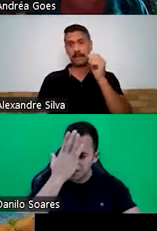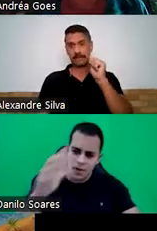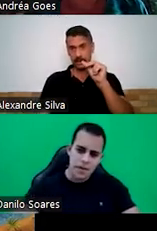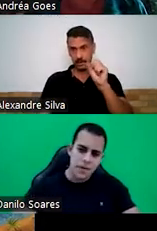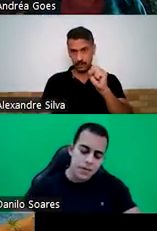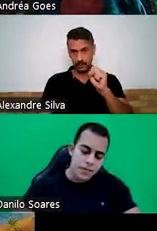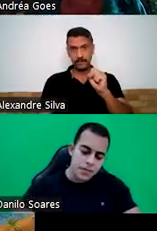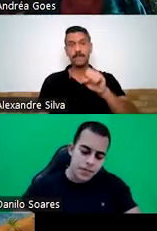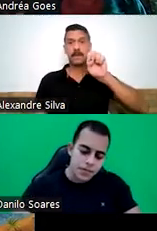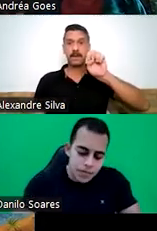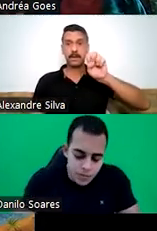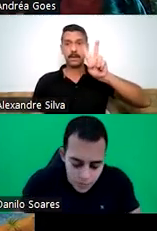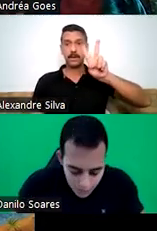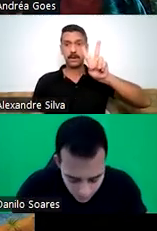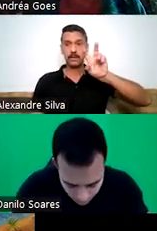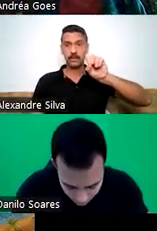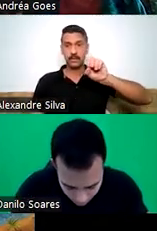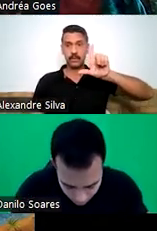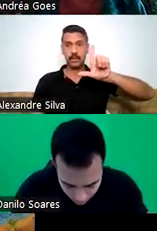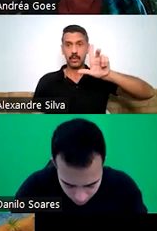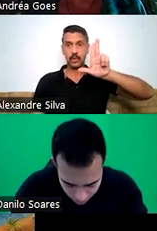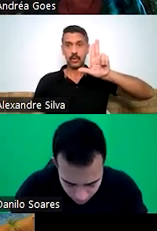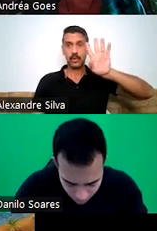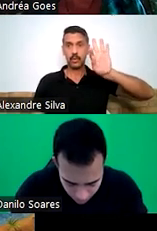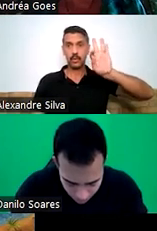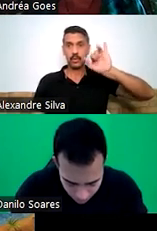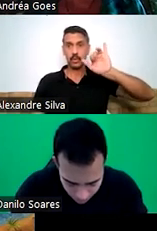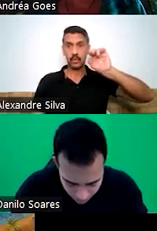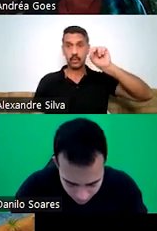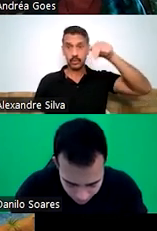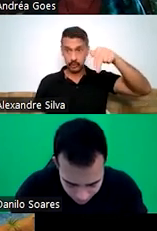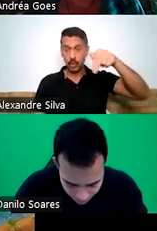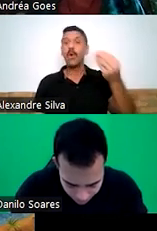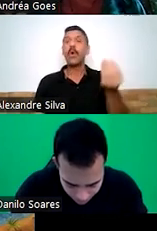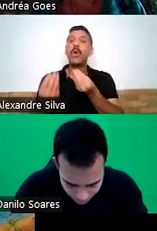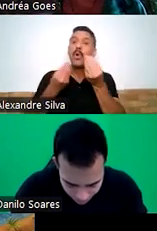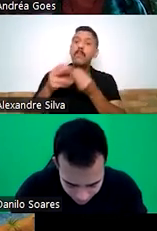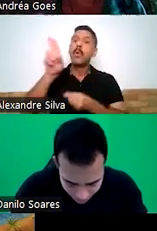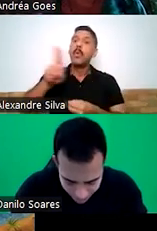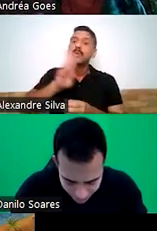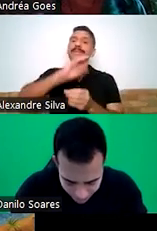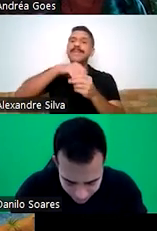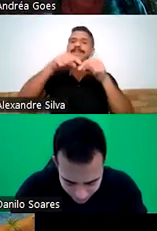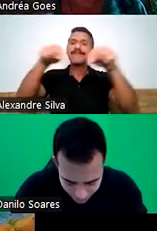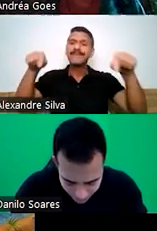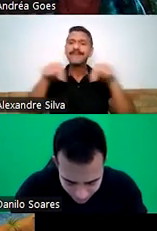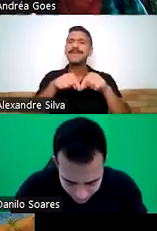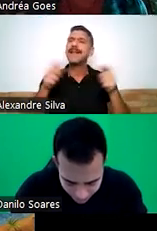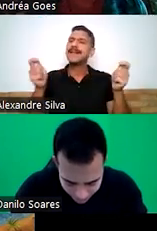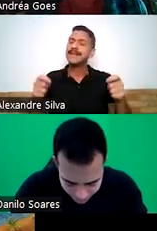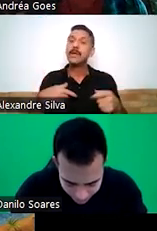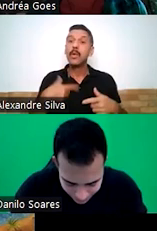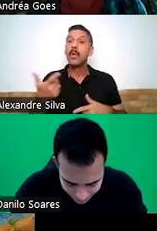chama Evolution, e aí a gente analisa como é que ele pode ser usado na sala de aula, quais são